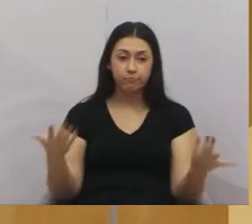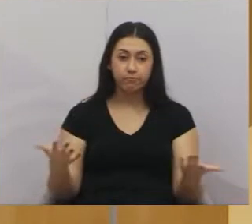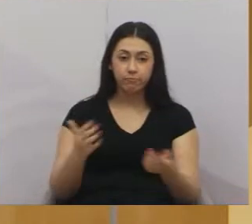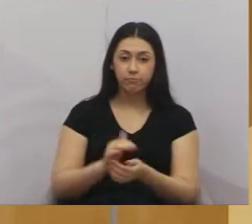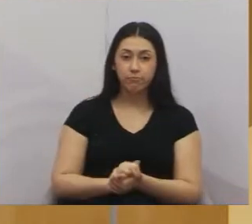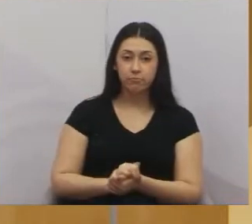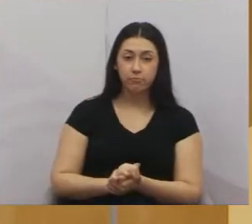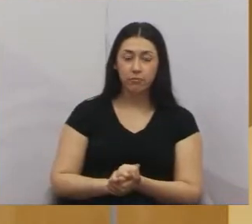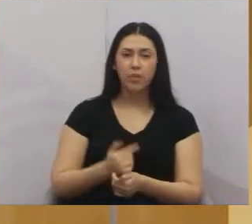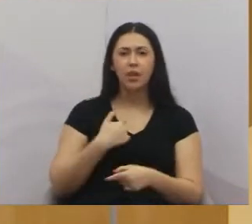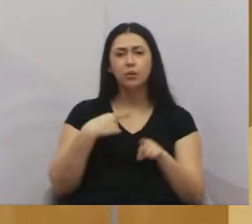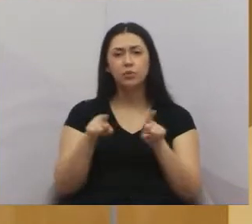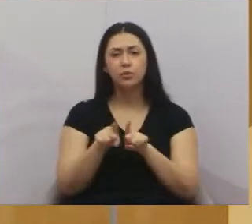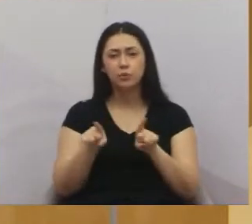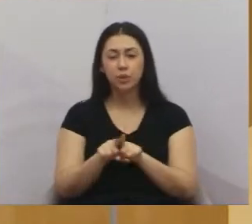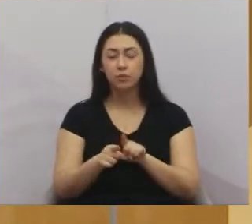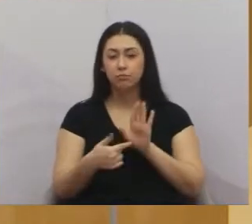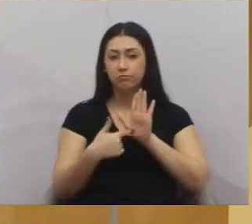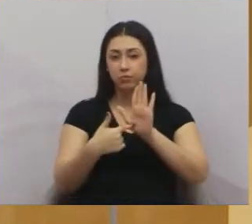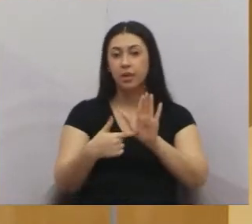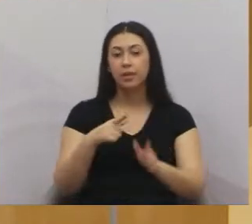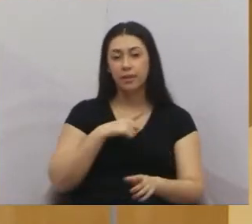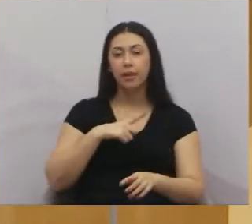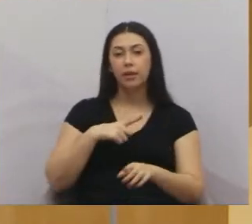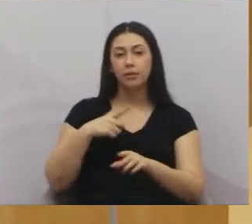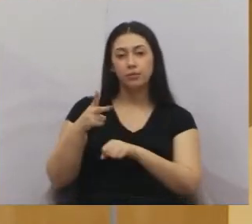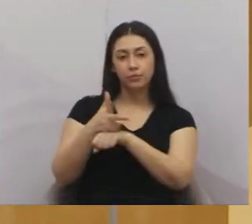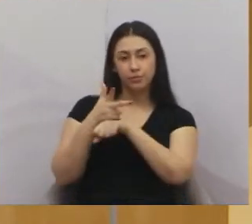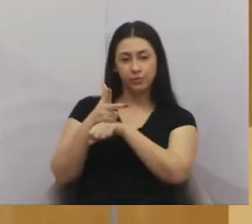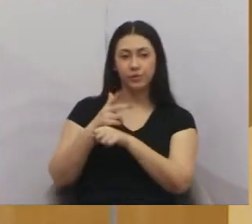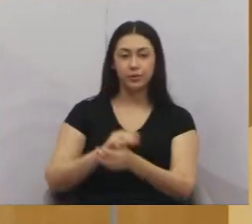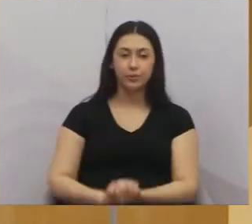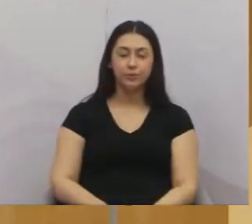E fiz algumas colocações e nós temos um vídeo.